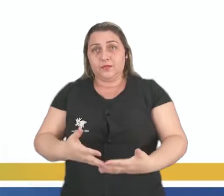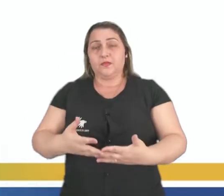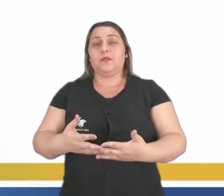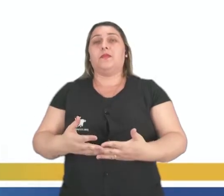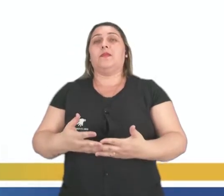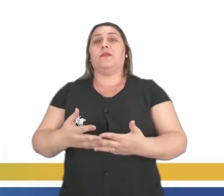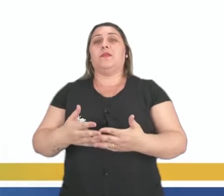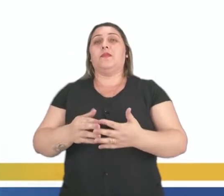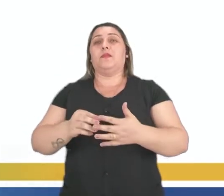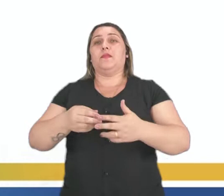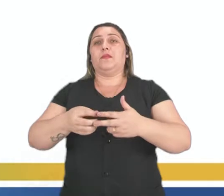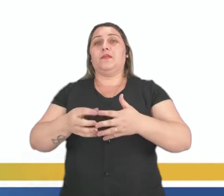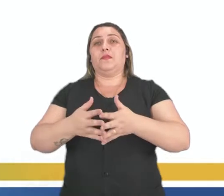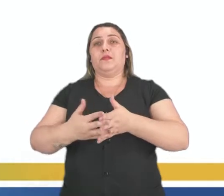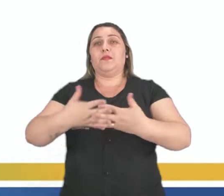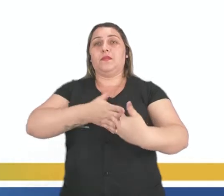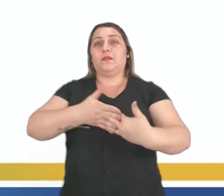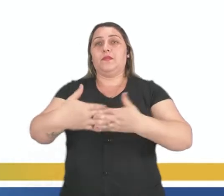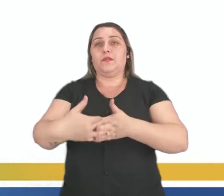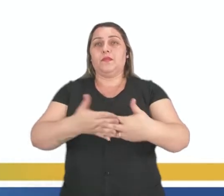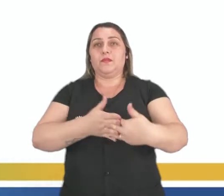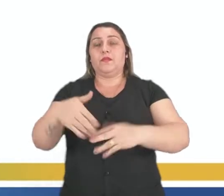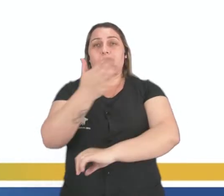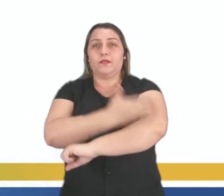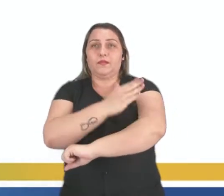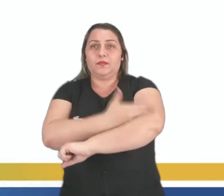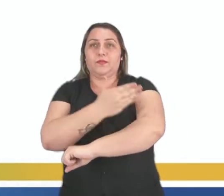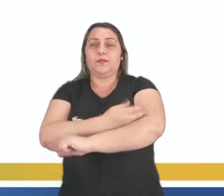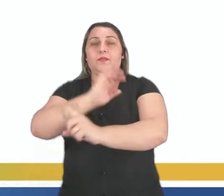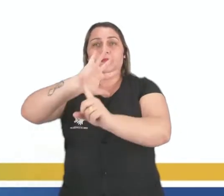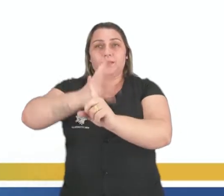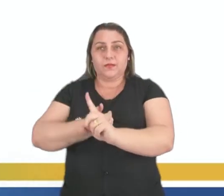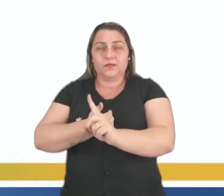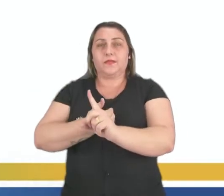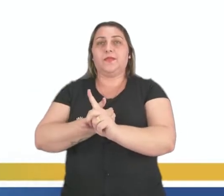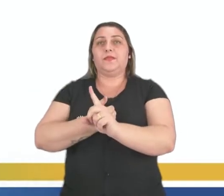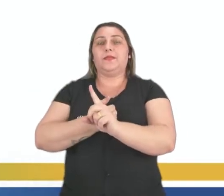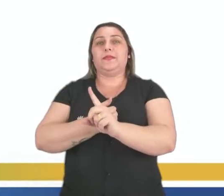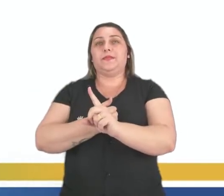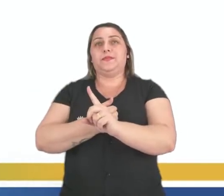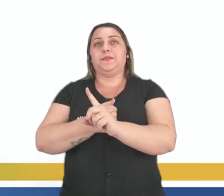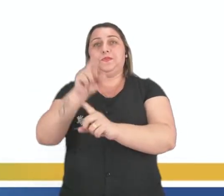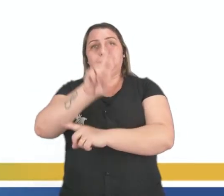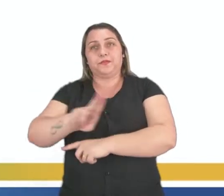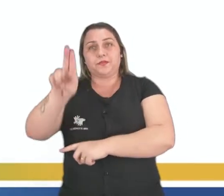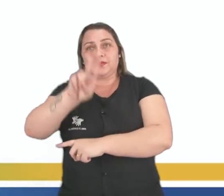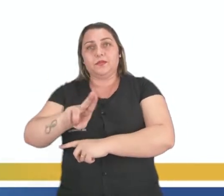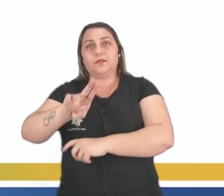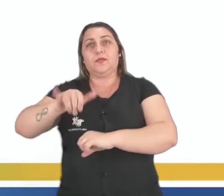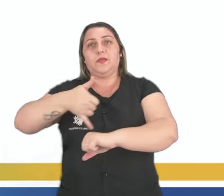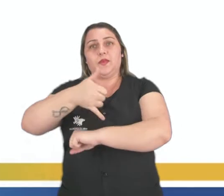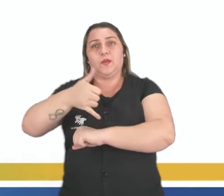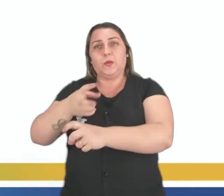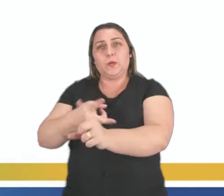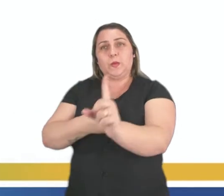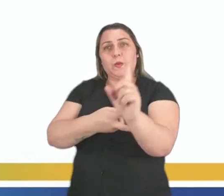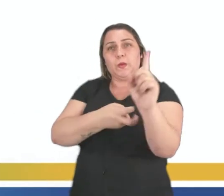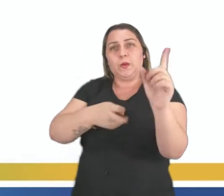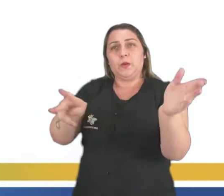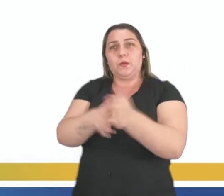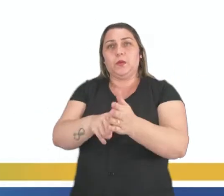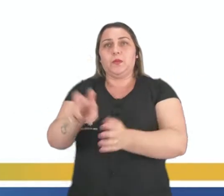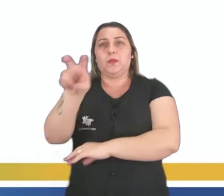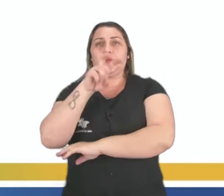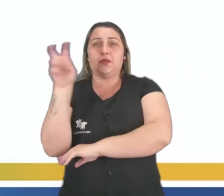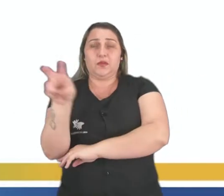tamanha flexibilidade entre os praticantes da arte era pelo uso do óleo extraído de